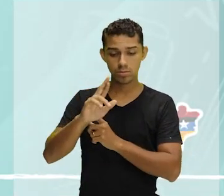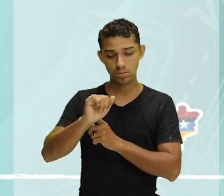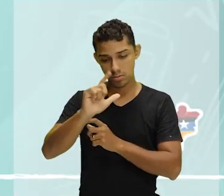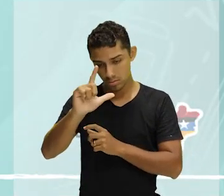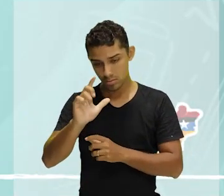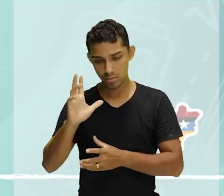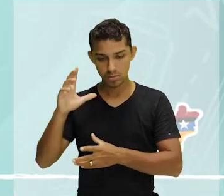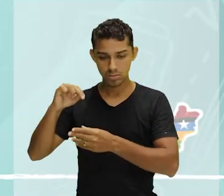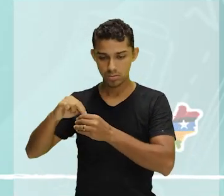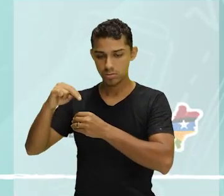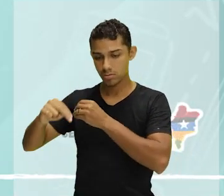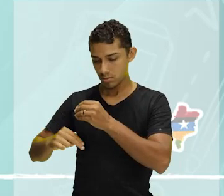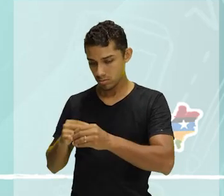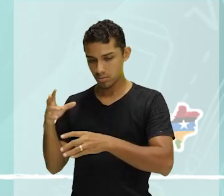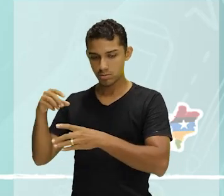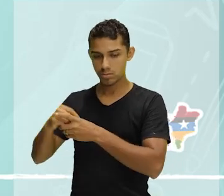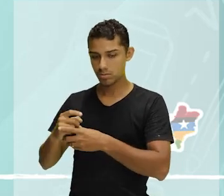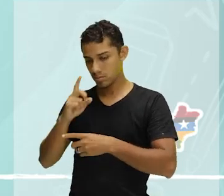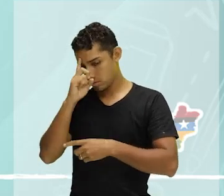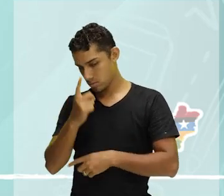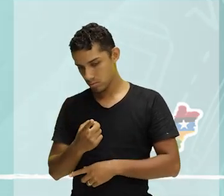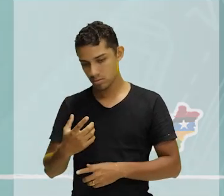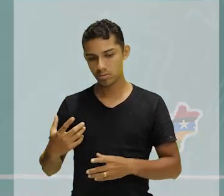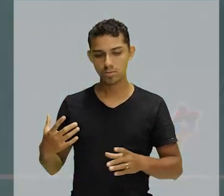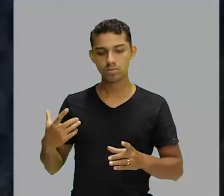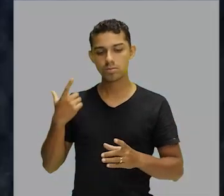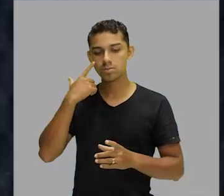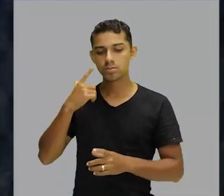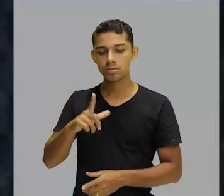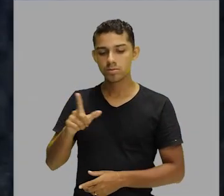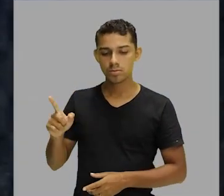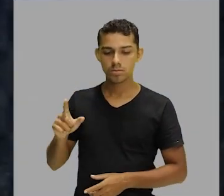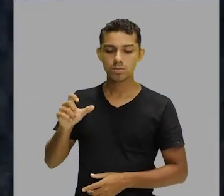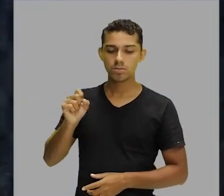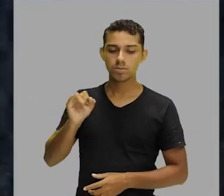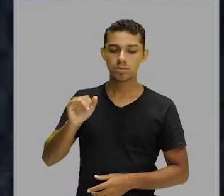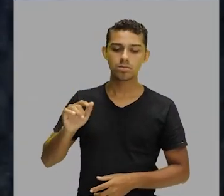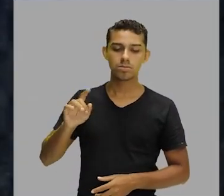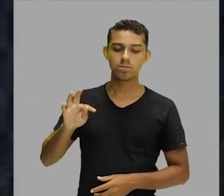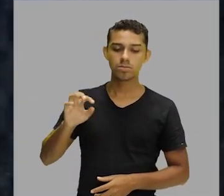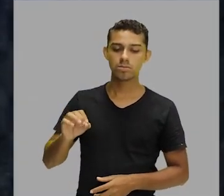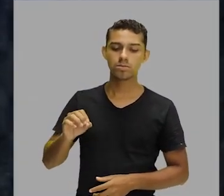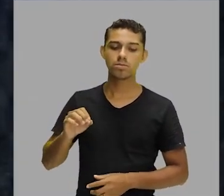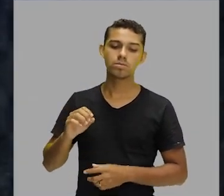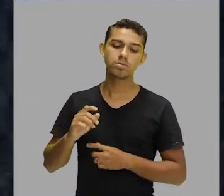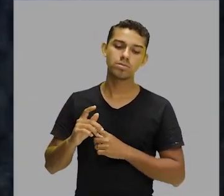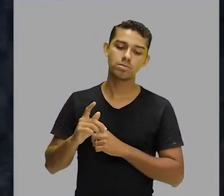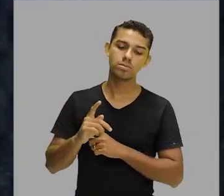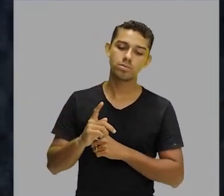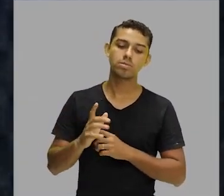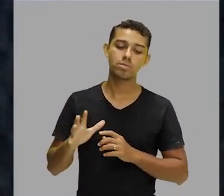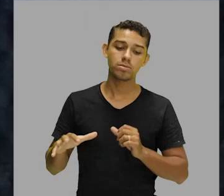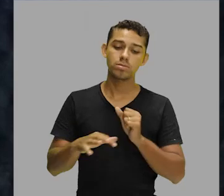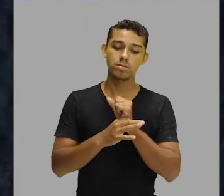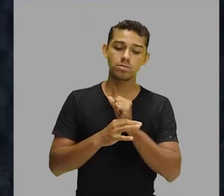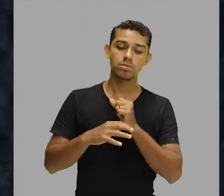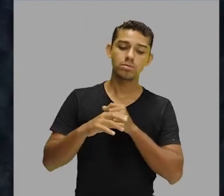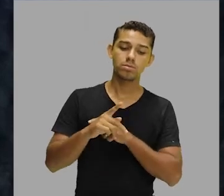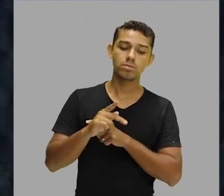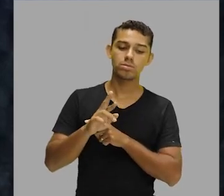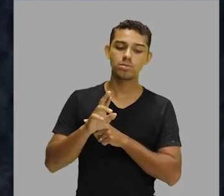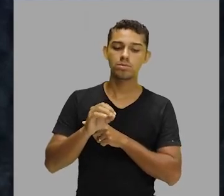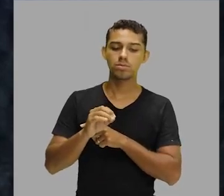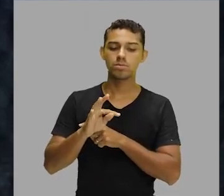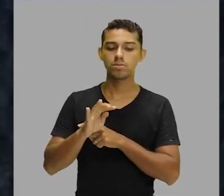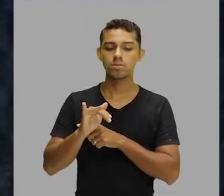no núcleo, vai comandar a síntese proteica da célula. Aí a célula vai deixar de produzir as suas próprias proteínas e